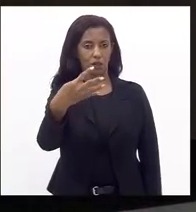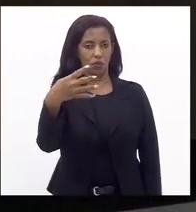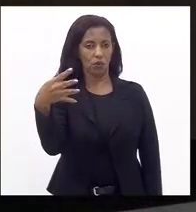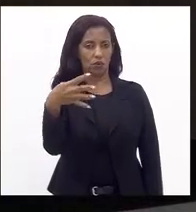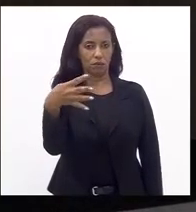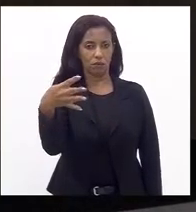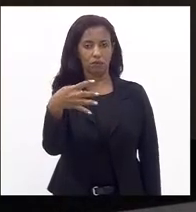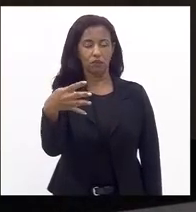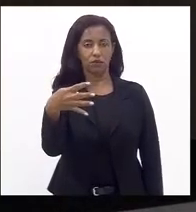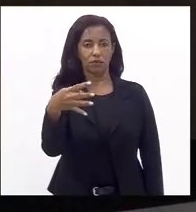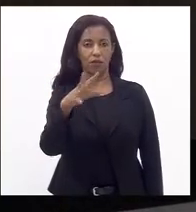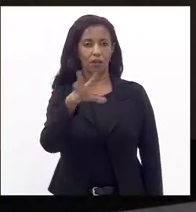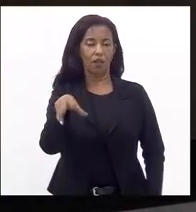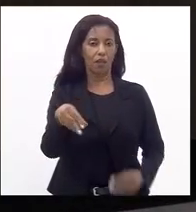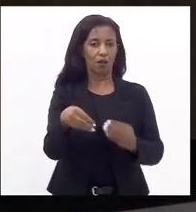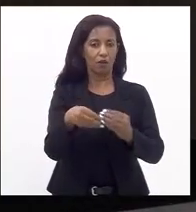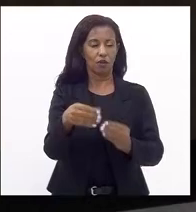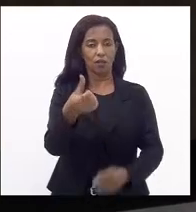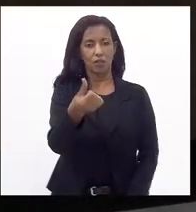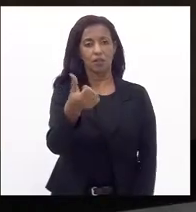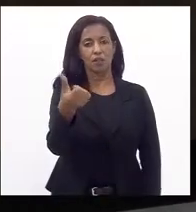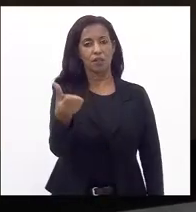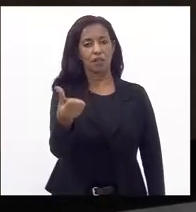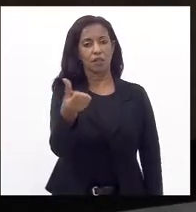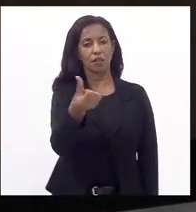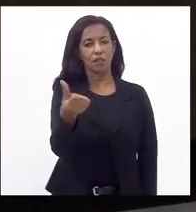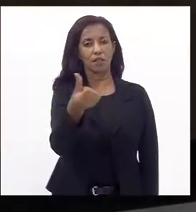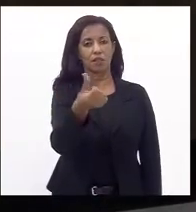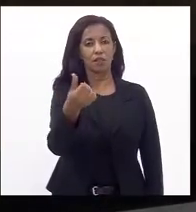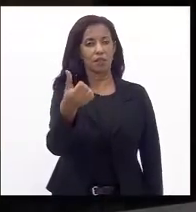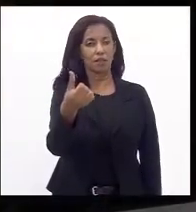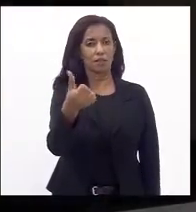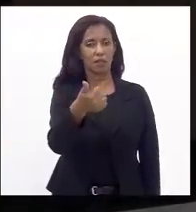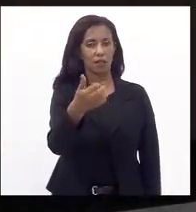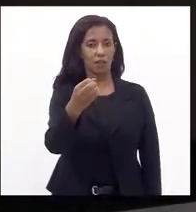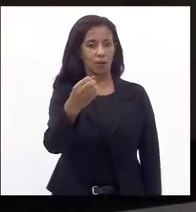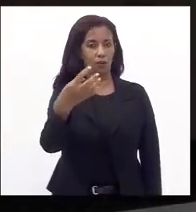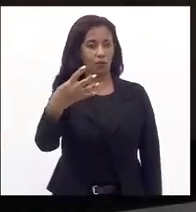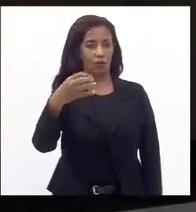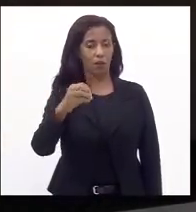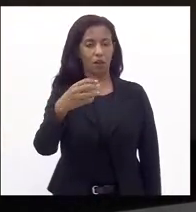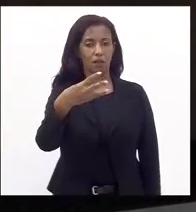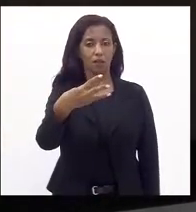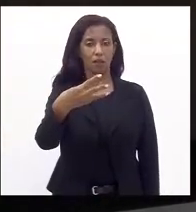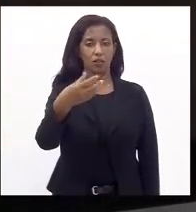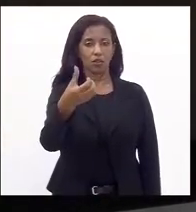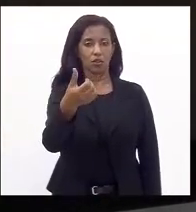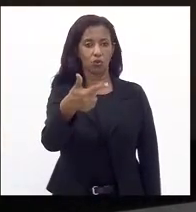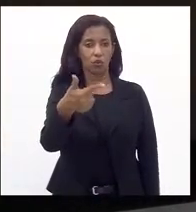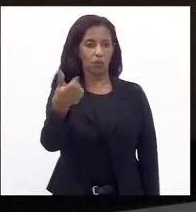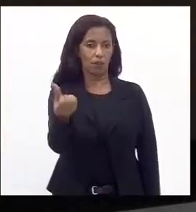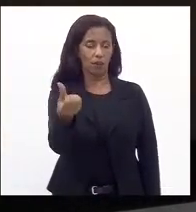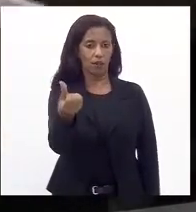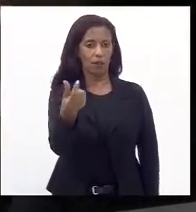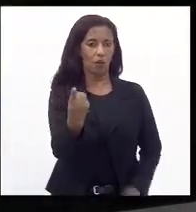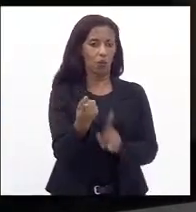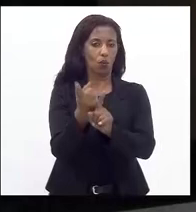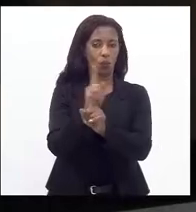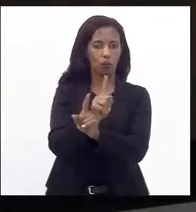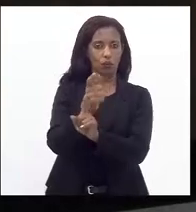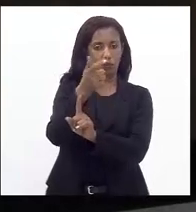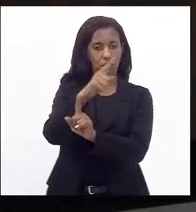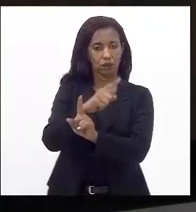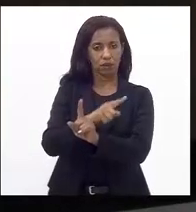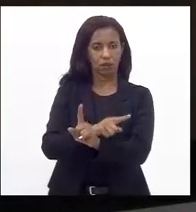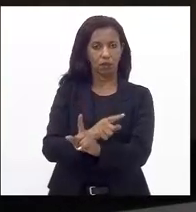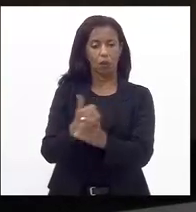3344 cortina 66132 143 26 contrárias